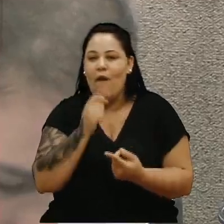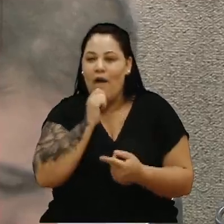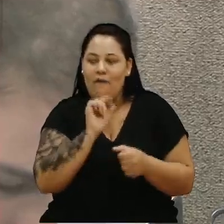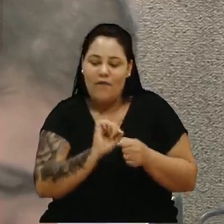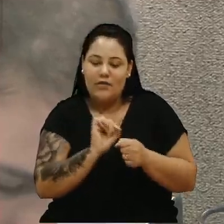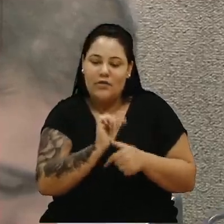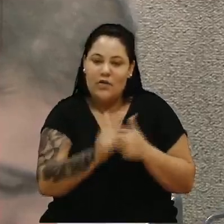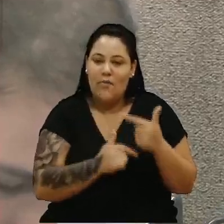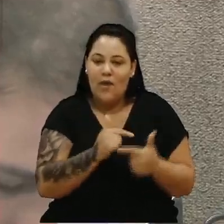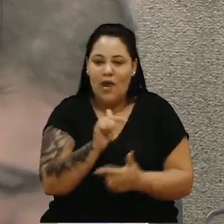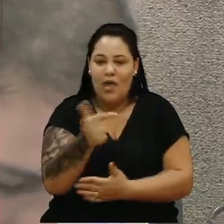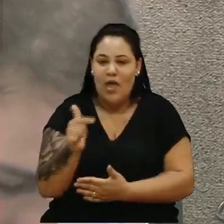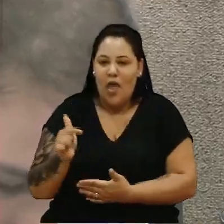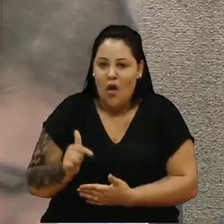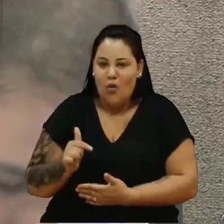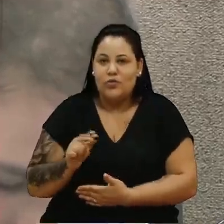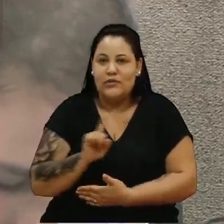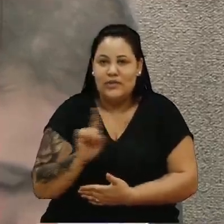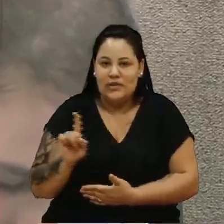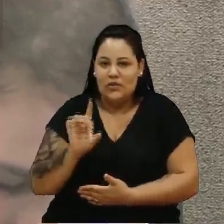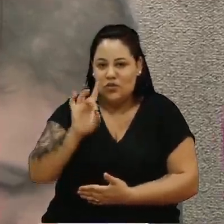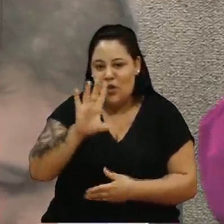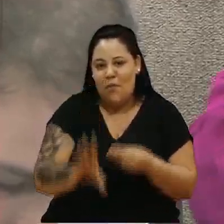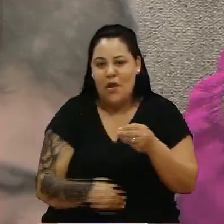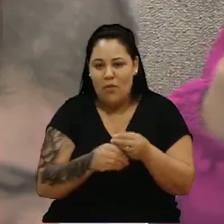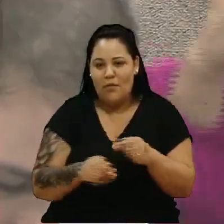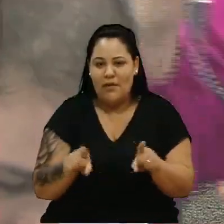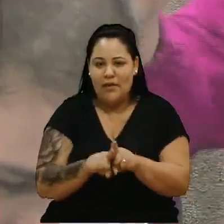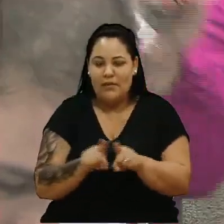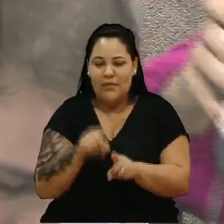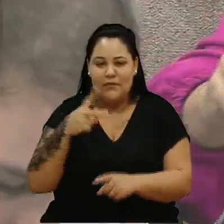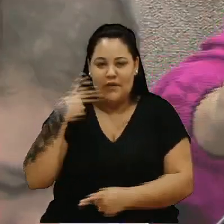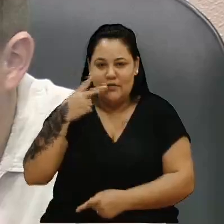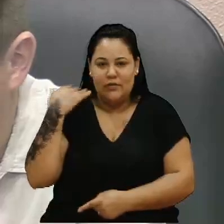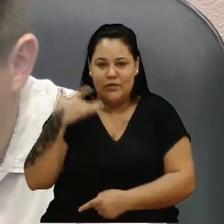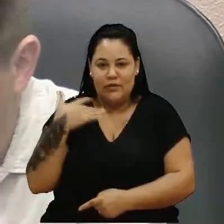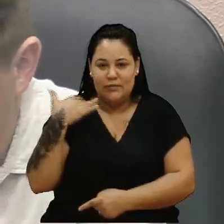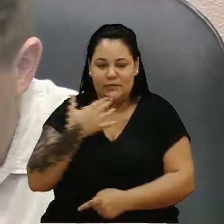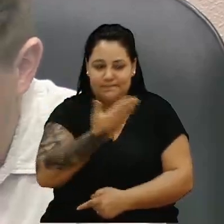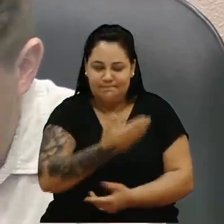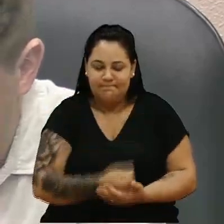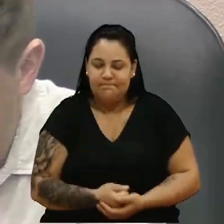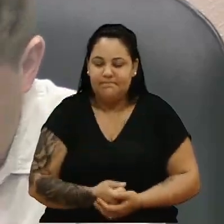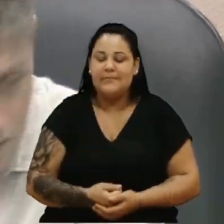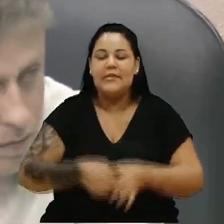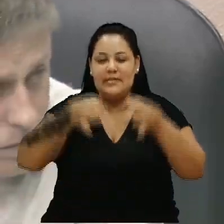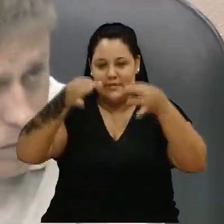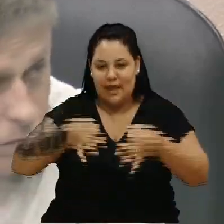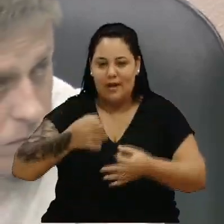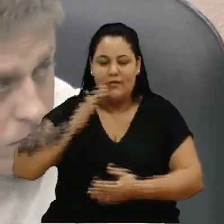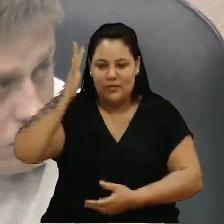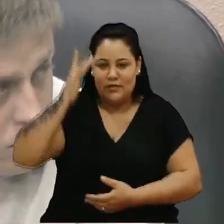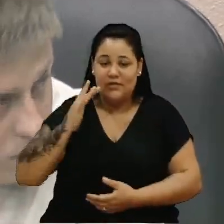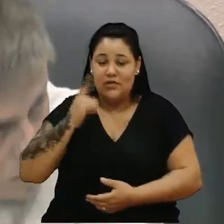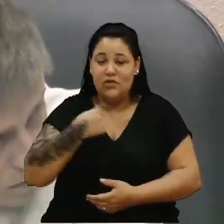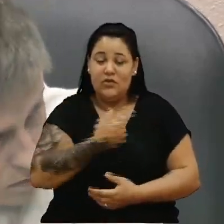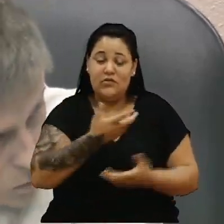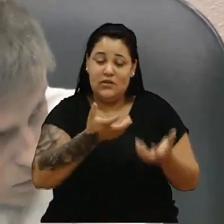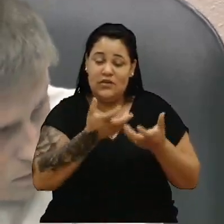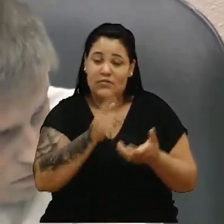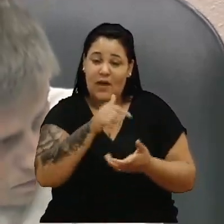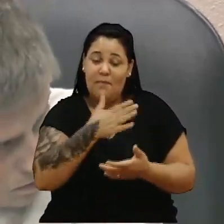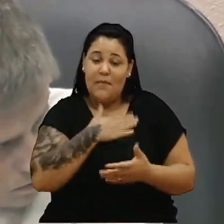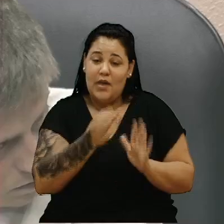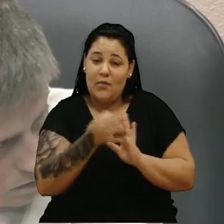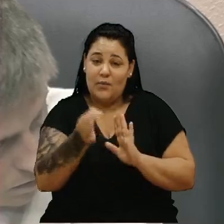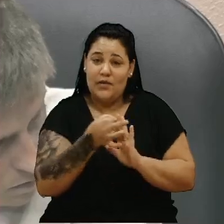trabalho e outras estão destoando disso, só para colaborar, vereadora Andressa. Exato, vereadora Daiane. Nós queremos, né, que é isso, a minha